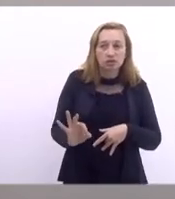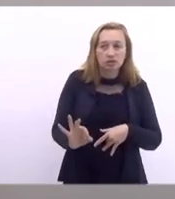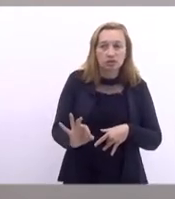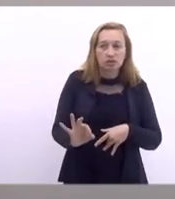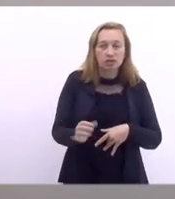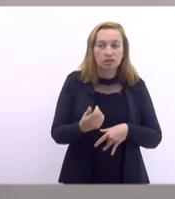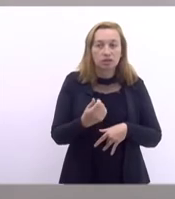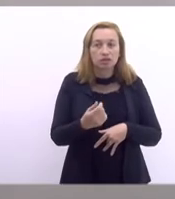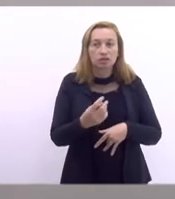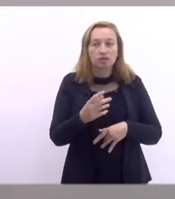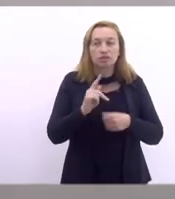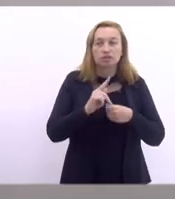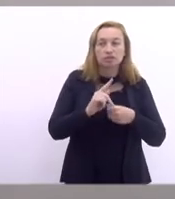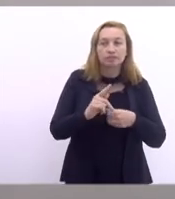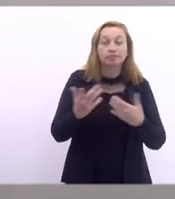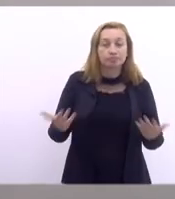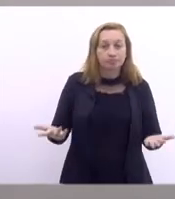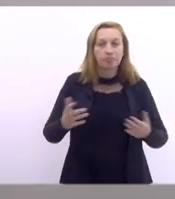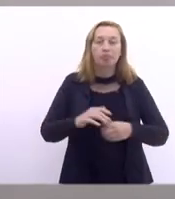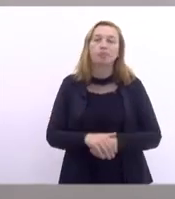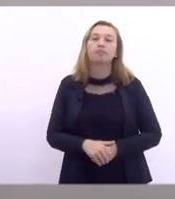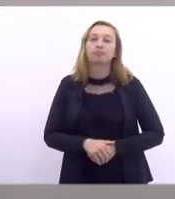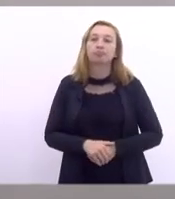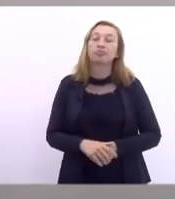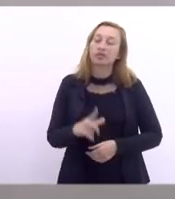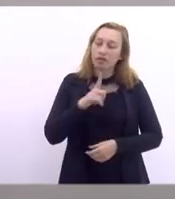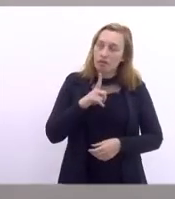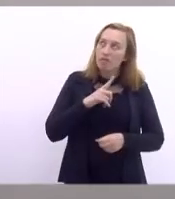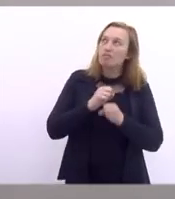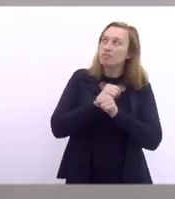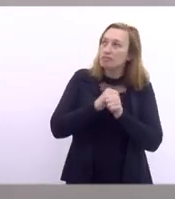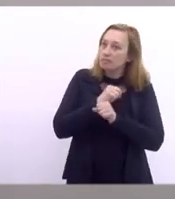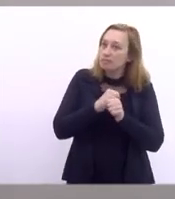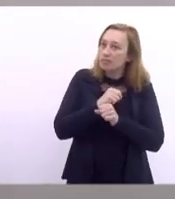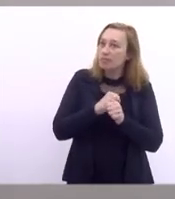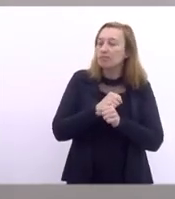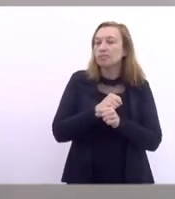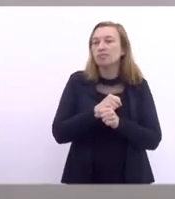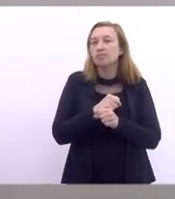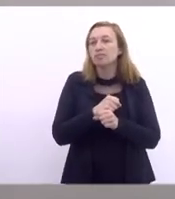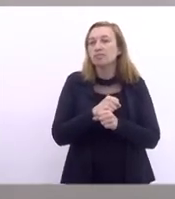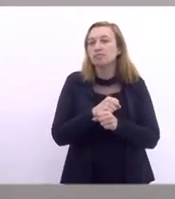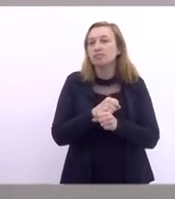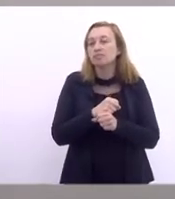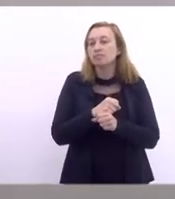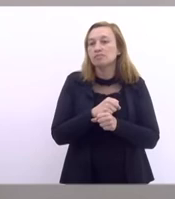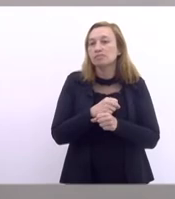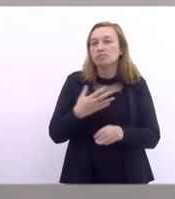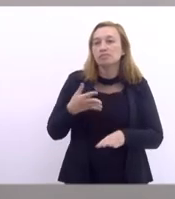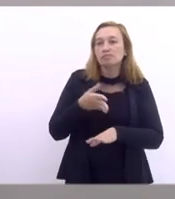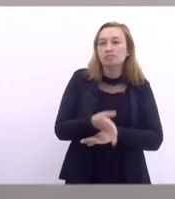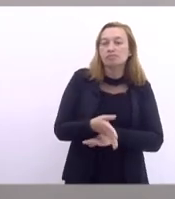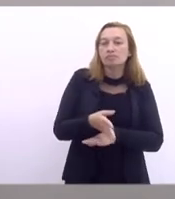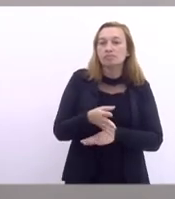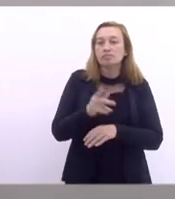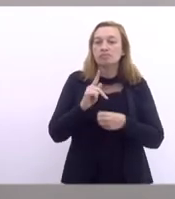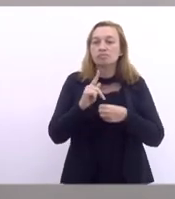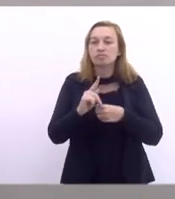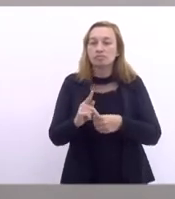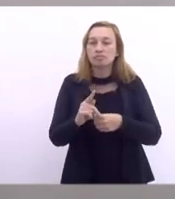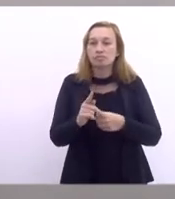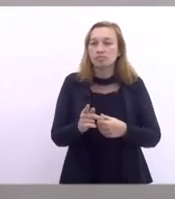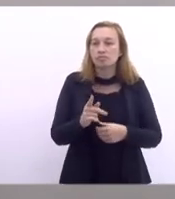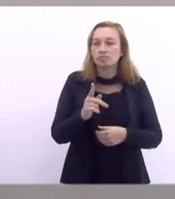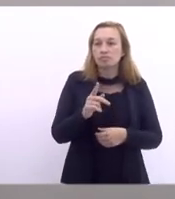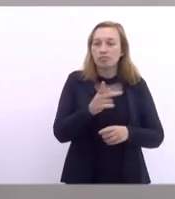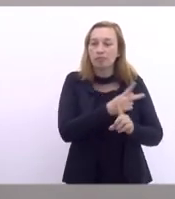de hot participação especial ouvir ano que a entrada de Robert a Terra no